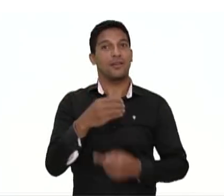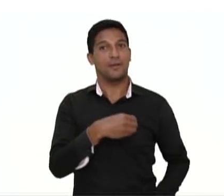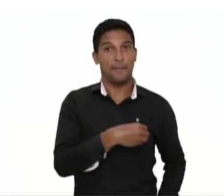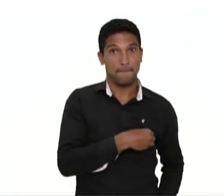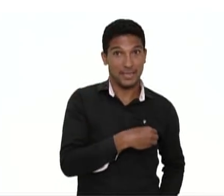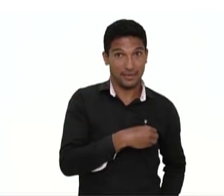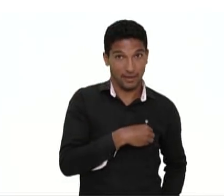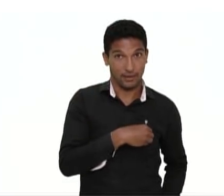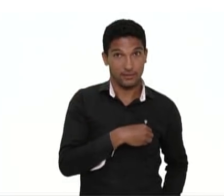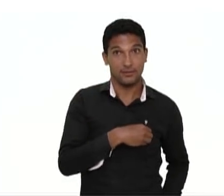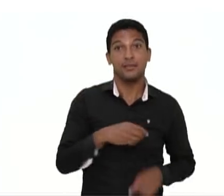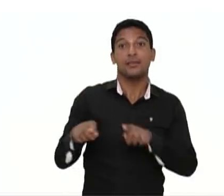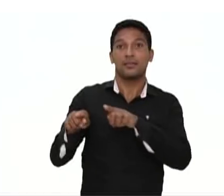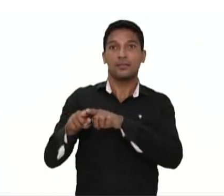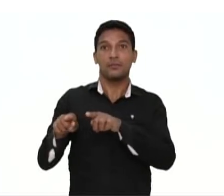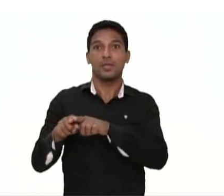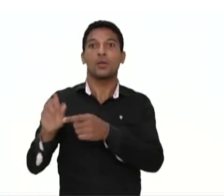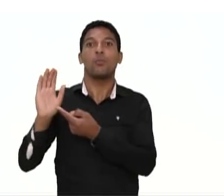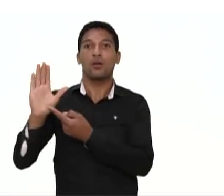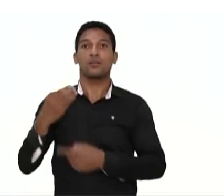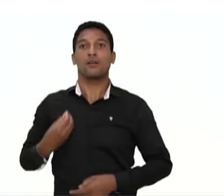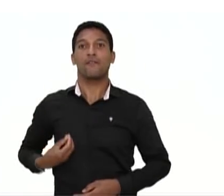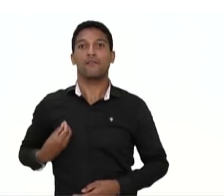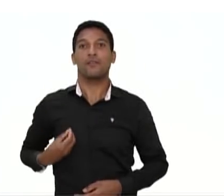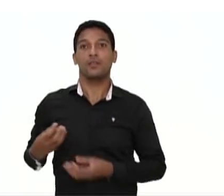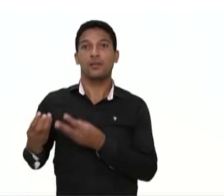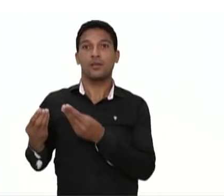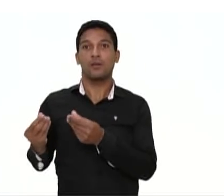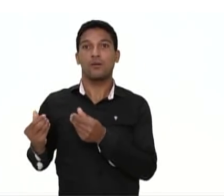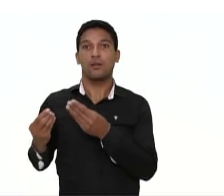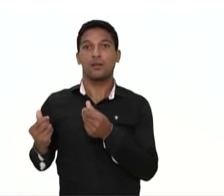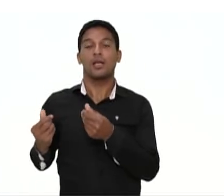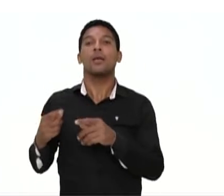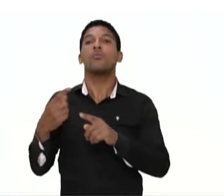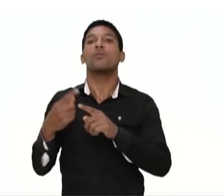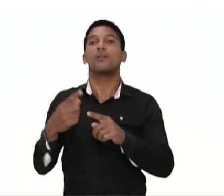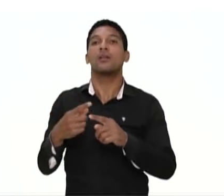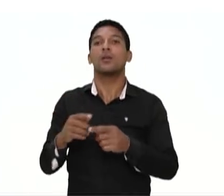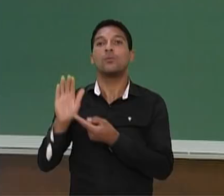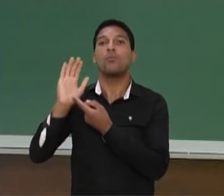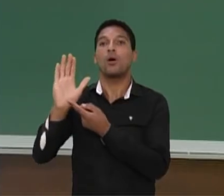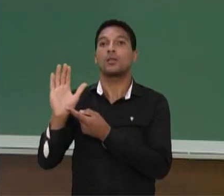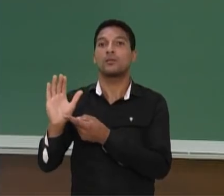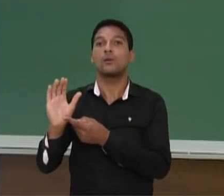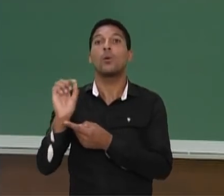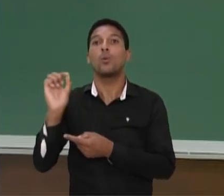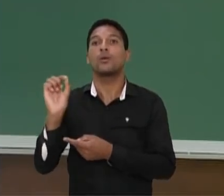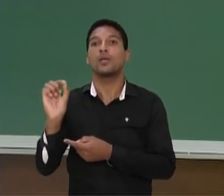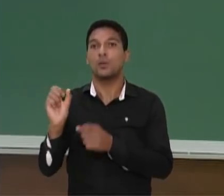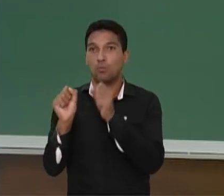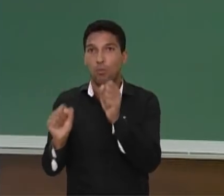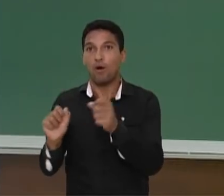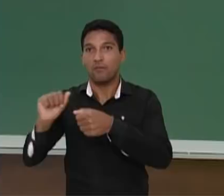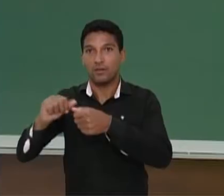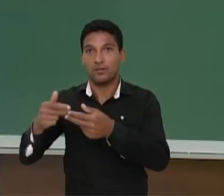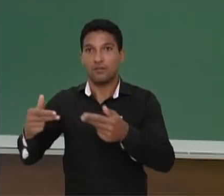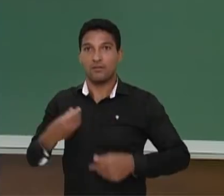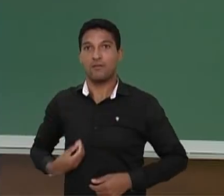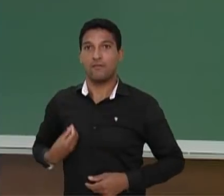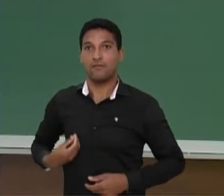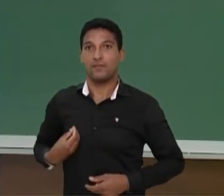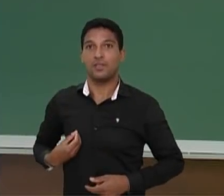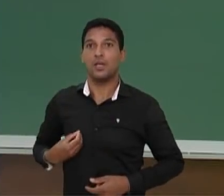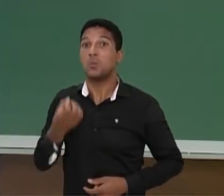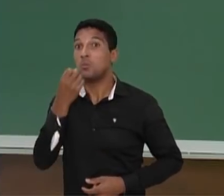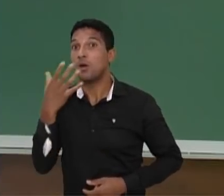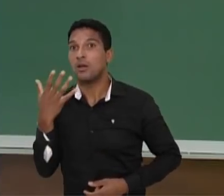pecados e as qualidades, né? Então vai trazer as relações do que é bem, do que pode ser feito e do que não pode, é considerado pecado